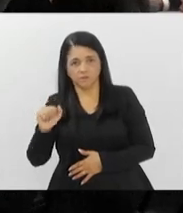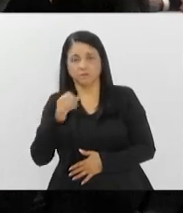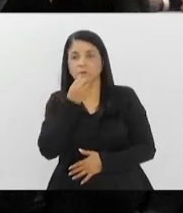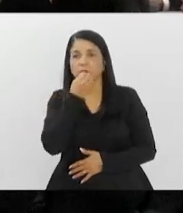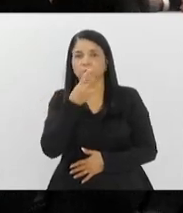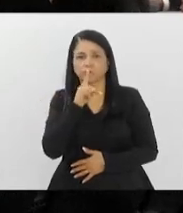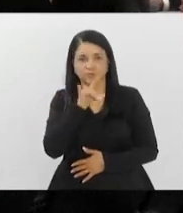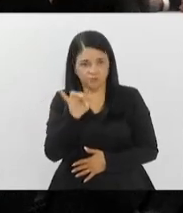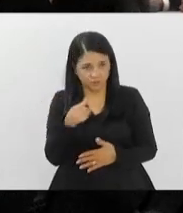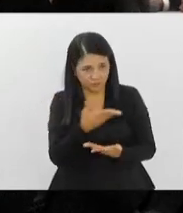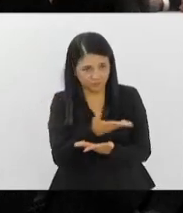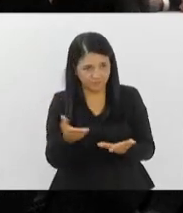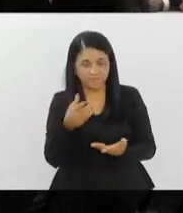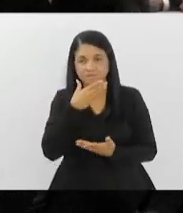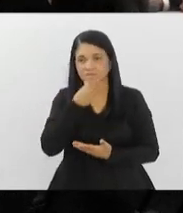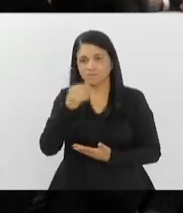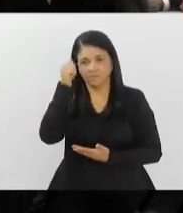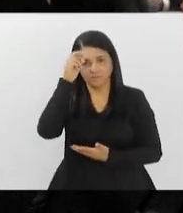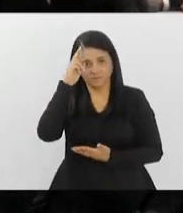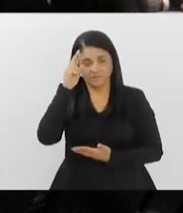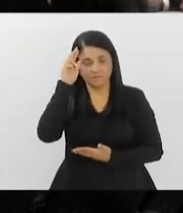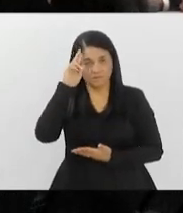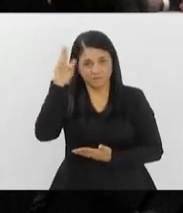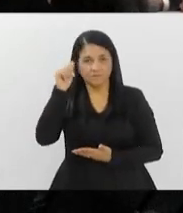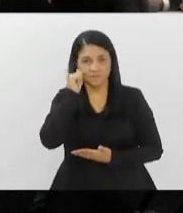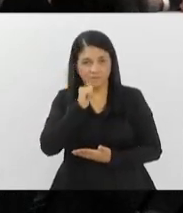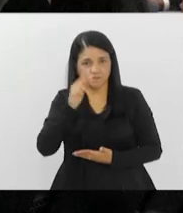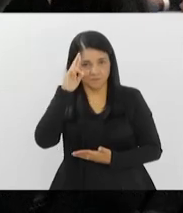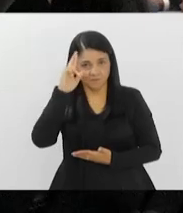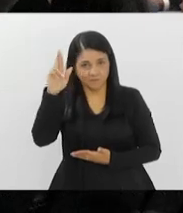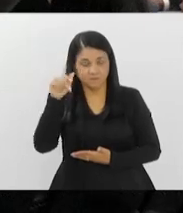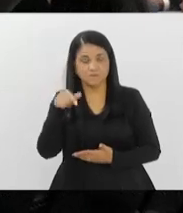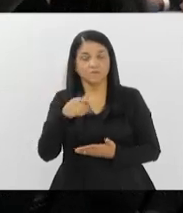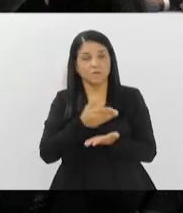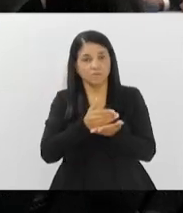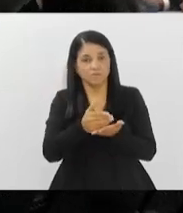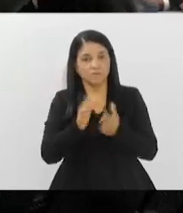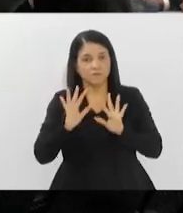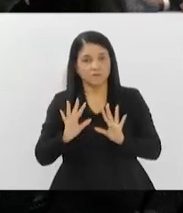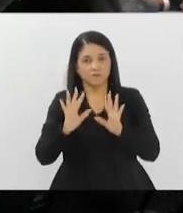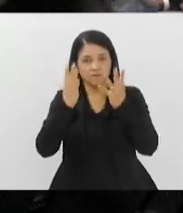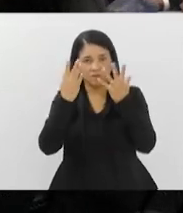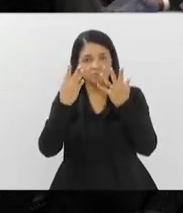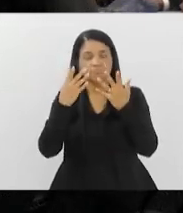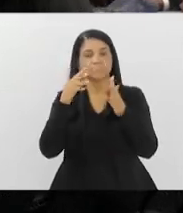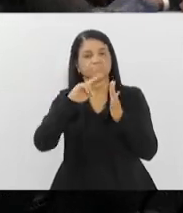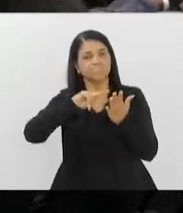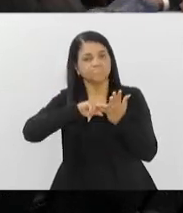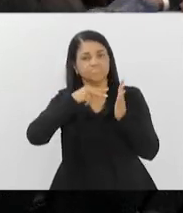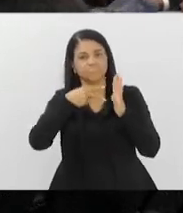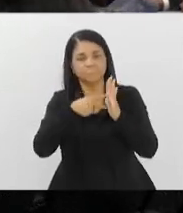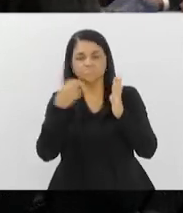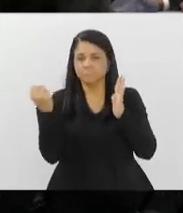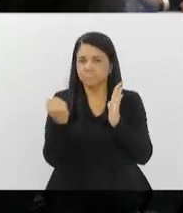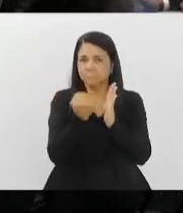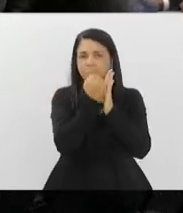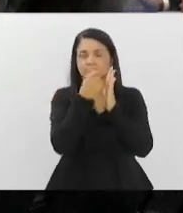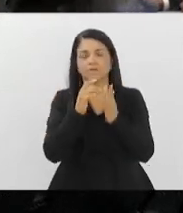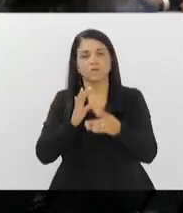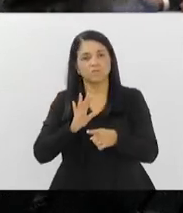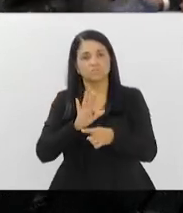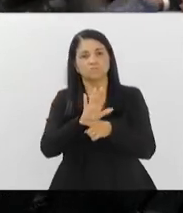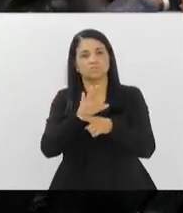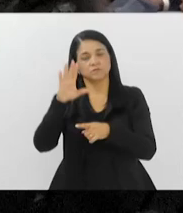Senhoras e senhores, é com grande satisfação e honra que hoje damos início a este evento tão significativo, as contribuições